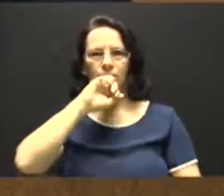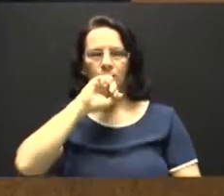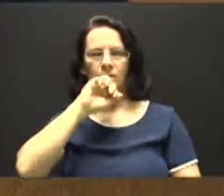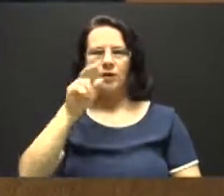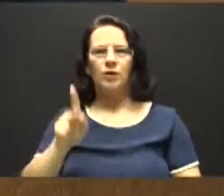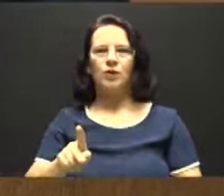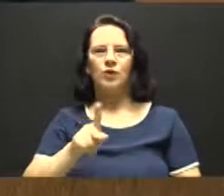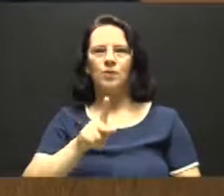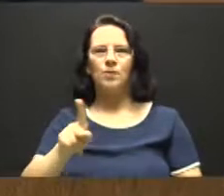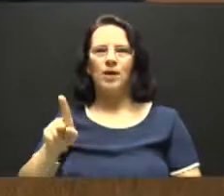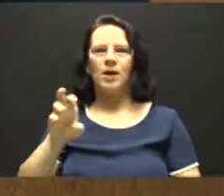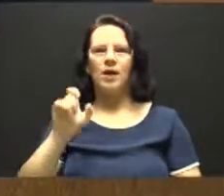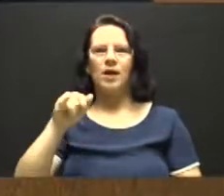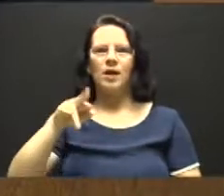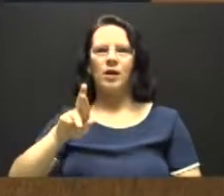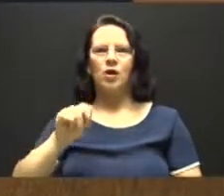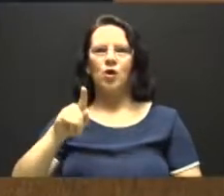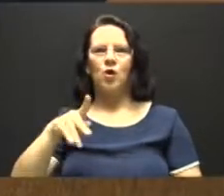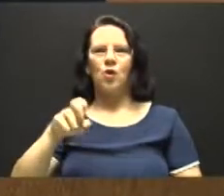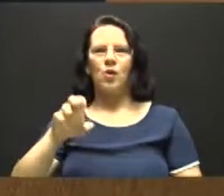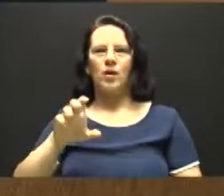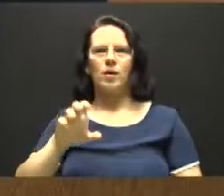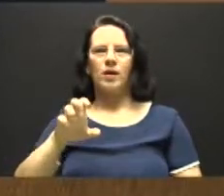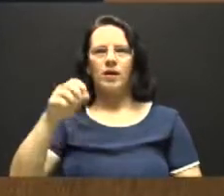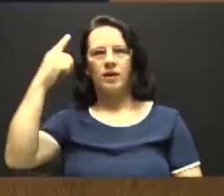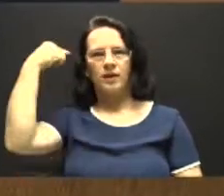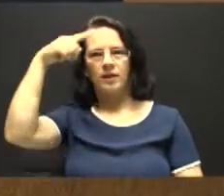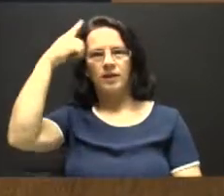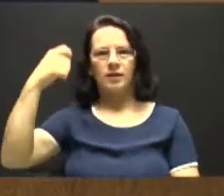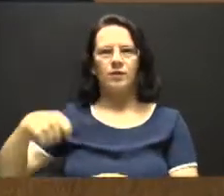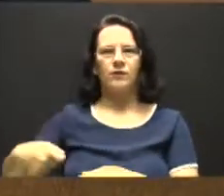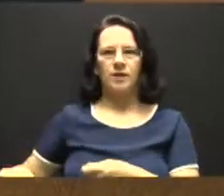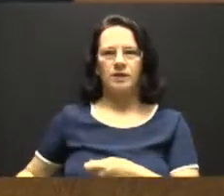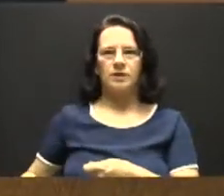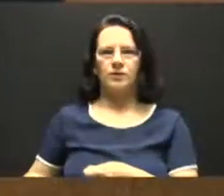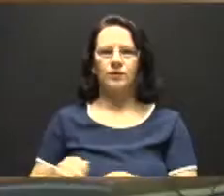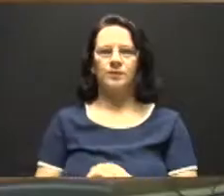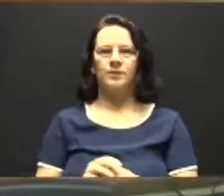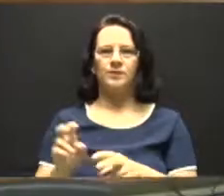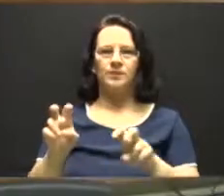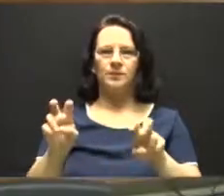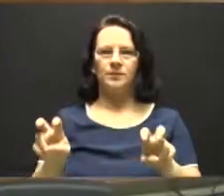e rock bailarina para dar para da paróquia são francisco de assis